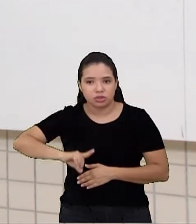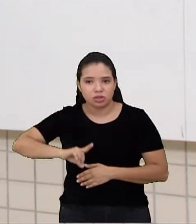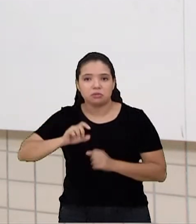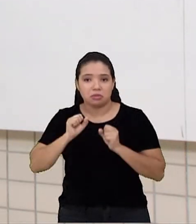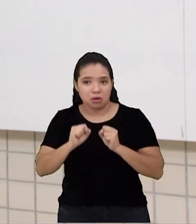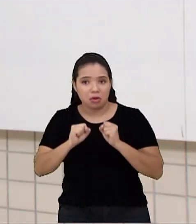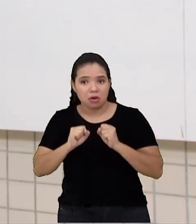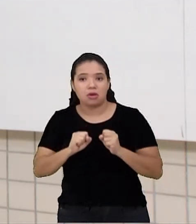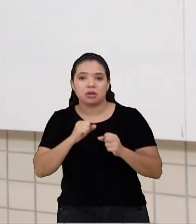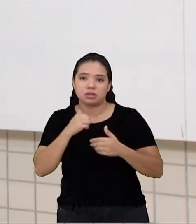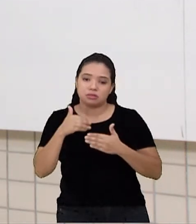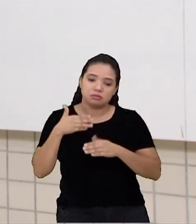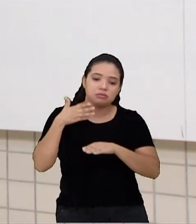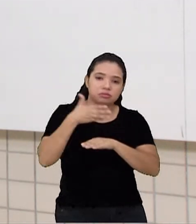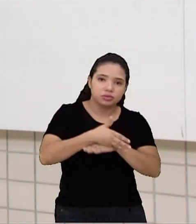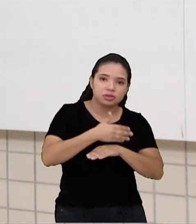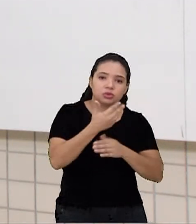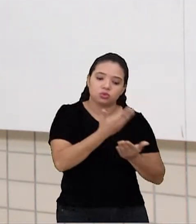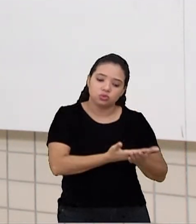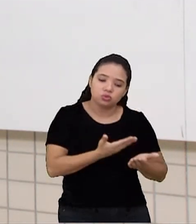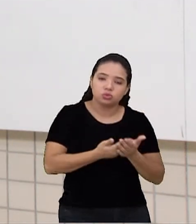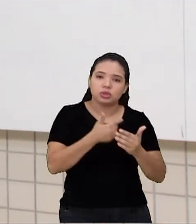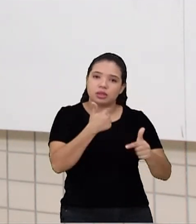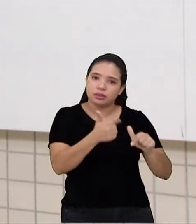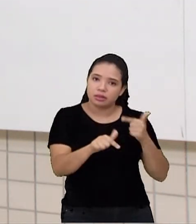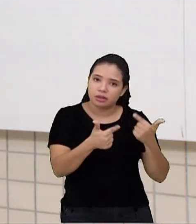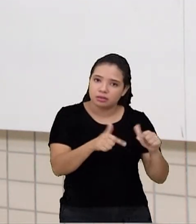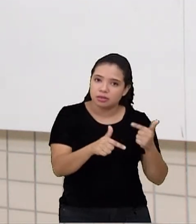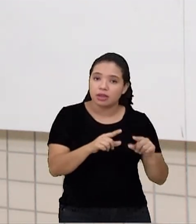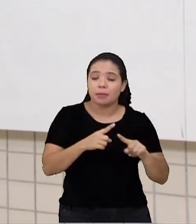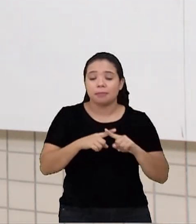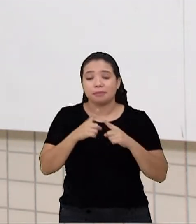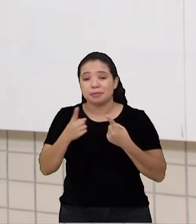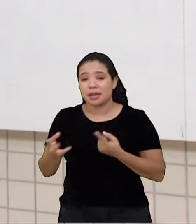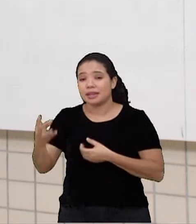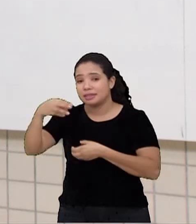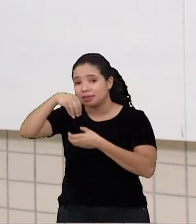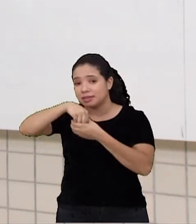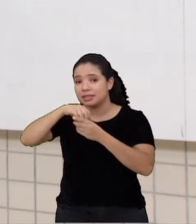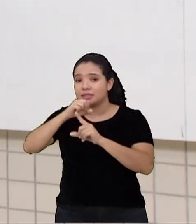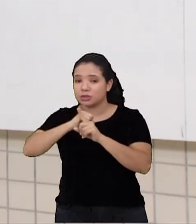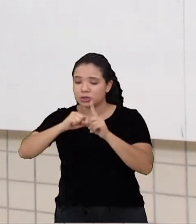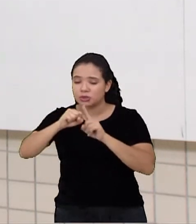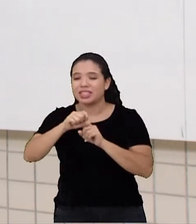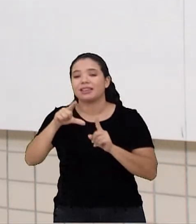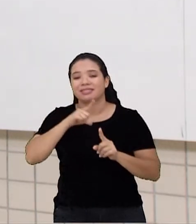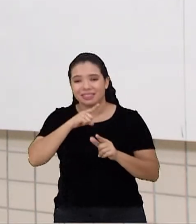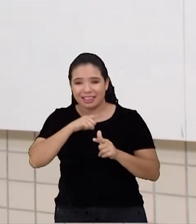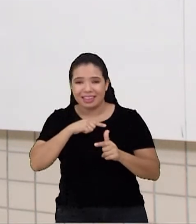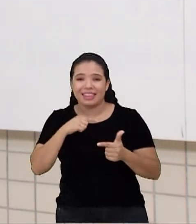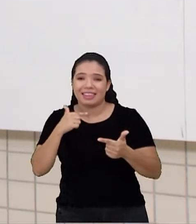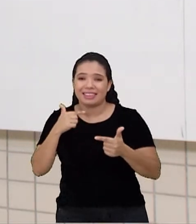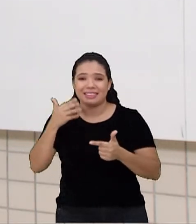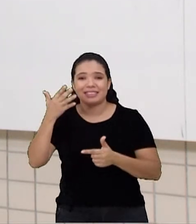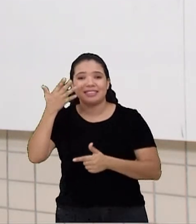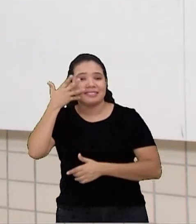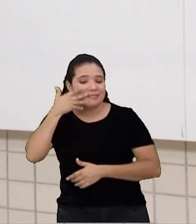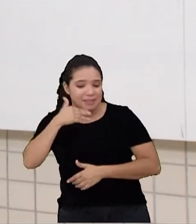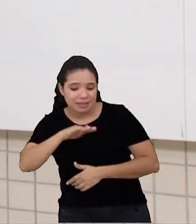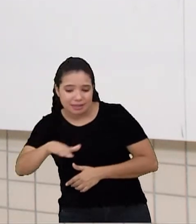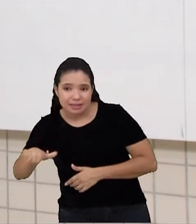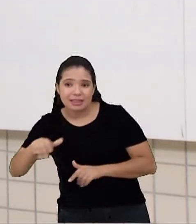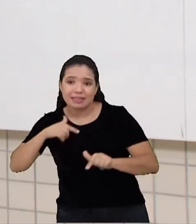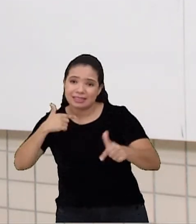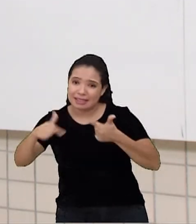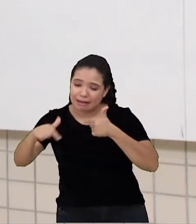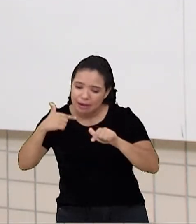deve estudar, mas ainda na nossa sociedade existem situações de trabalho infantil. Então, você vai pesquisar sobre esse